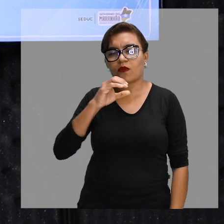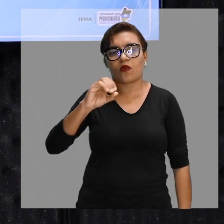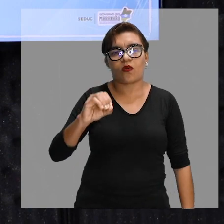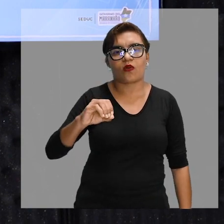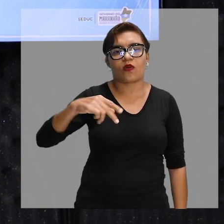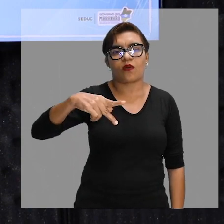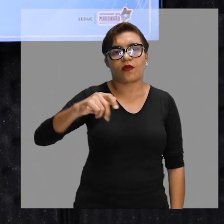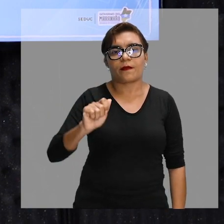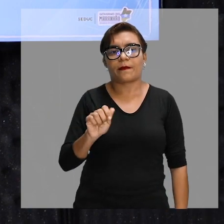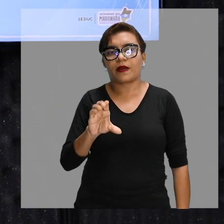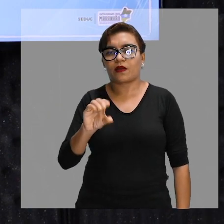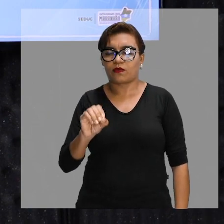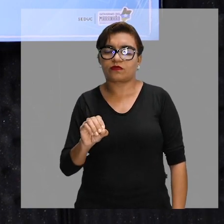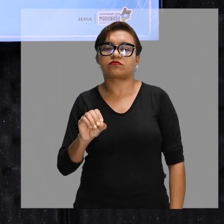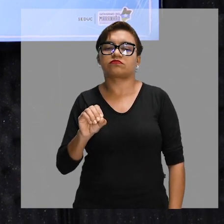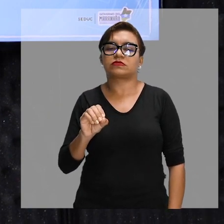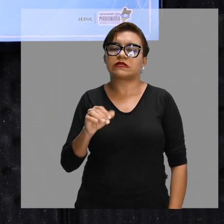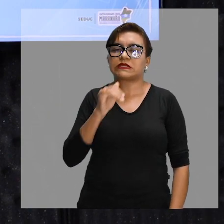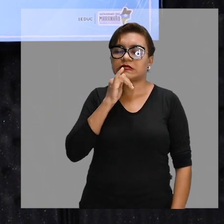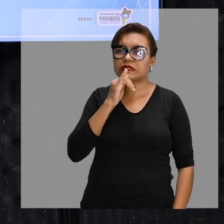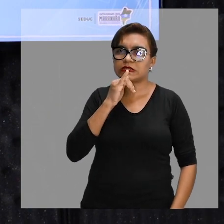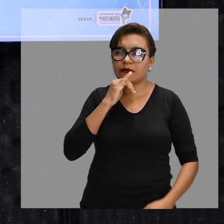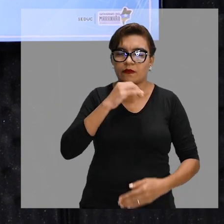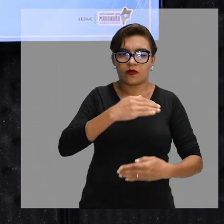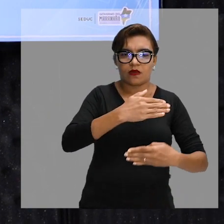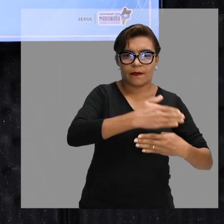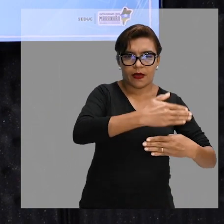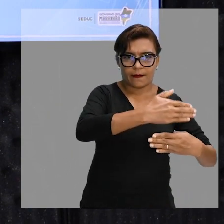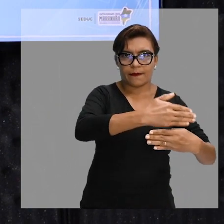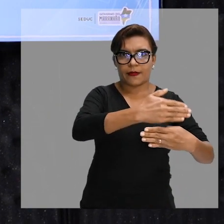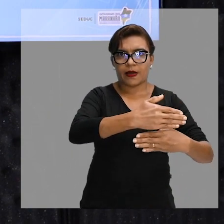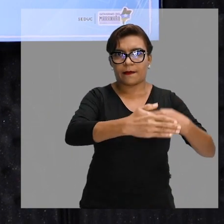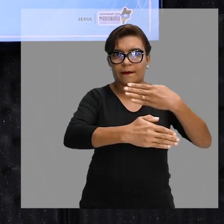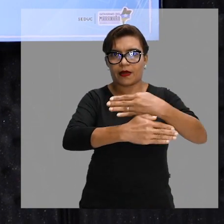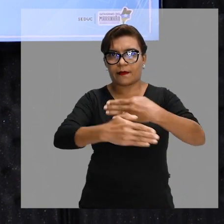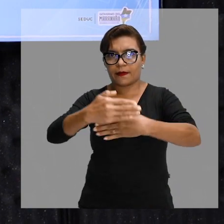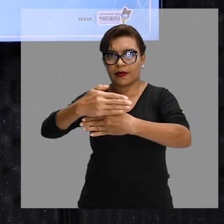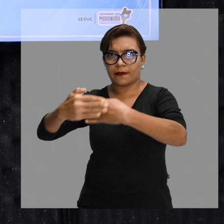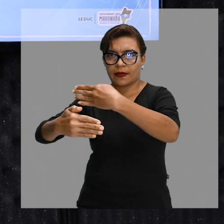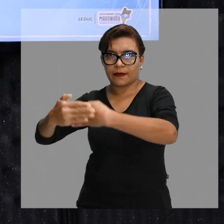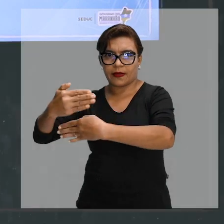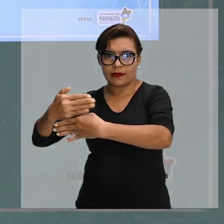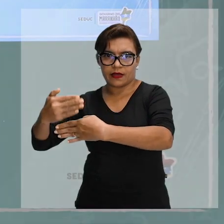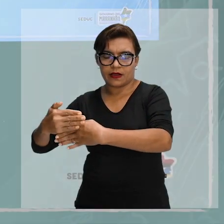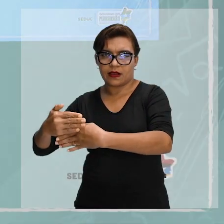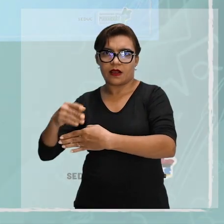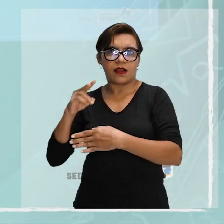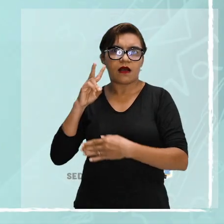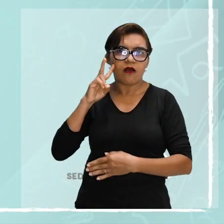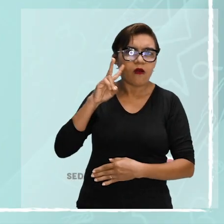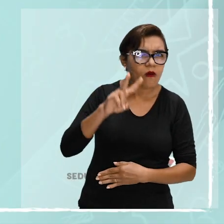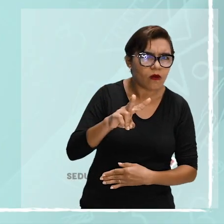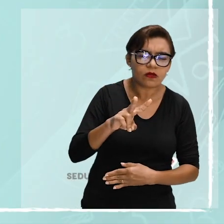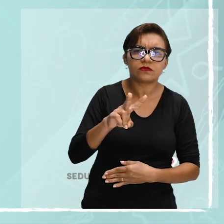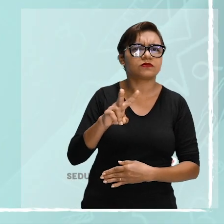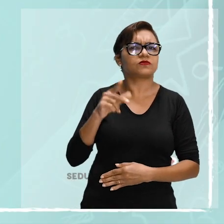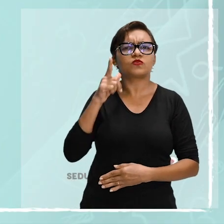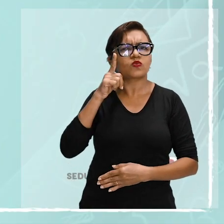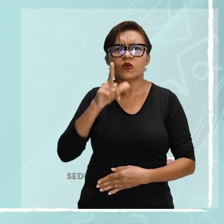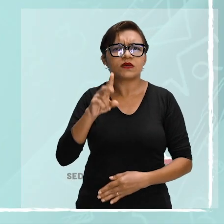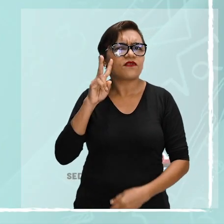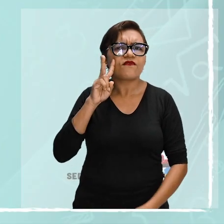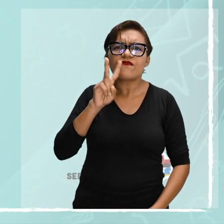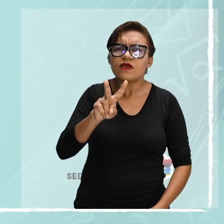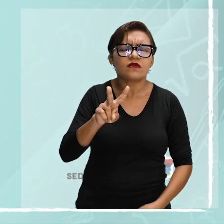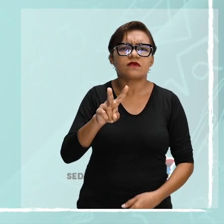ali, certo? Uma parede de tijolos, né, de alvenaria. A luz ela não consegue passar. Então, na imagem aqui a gente não consegue ver